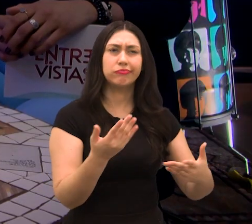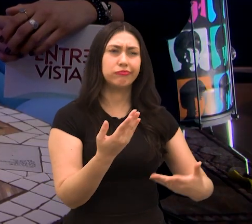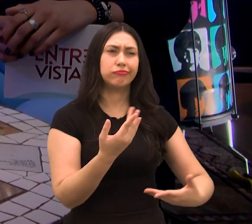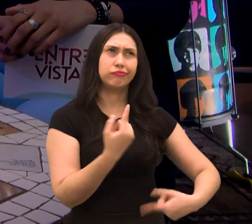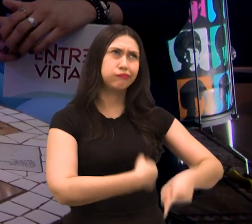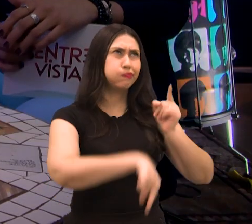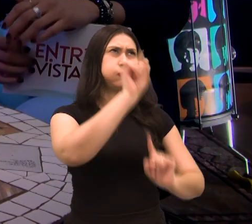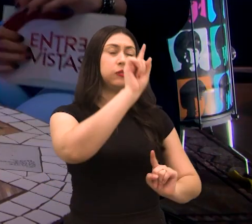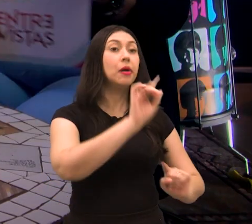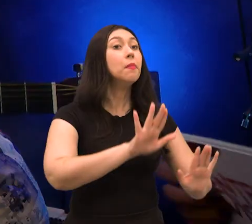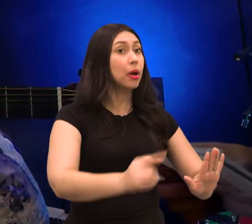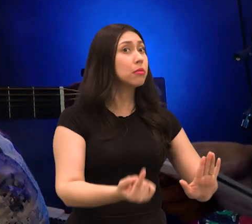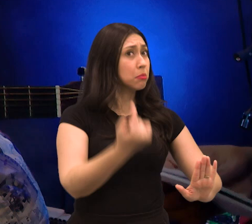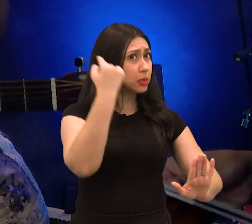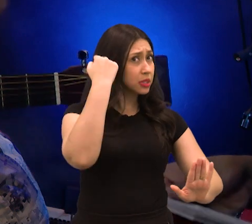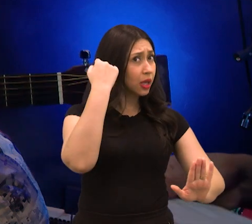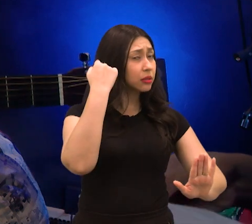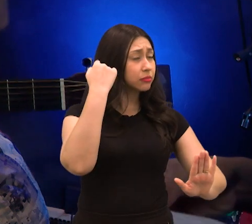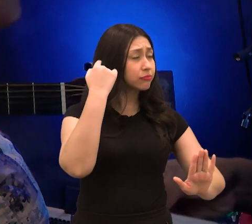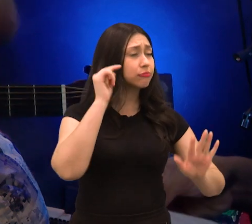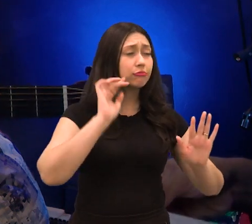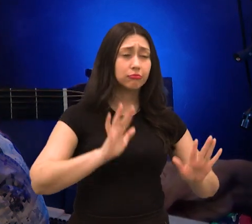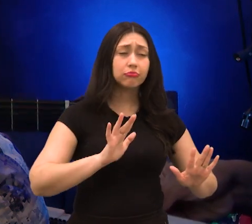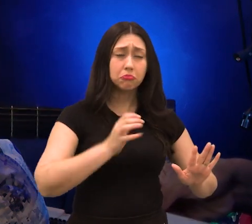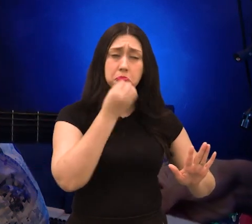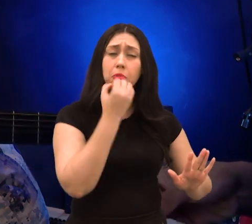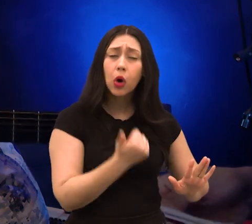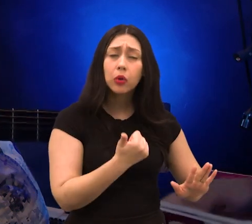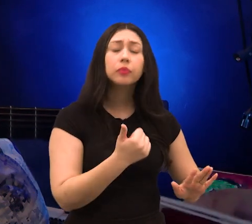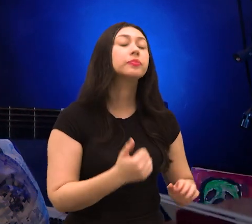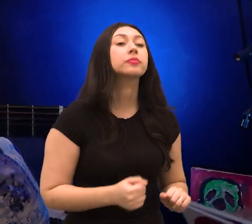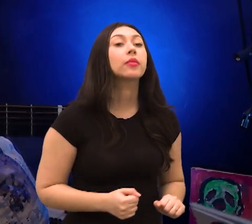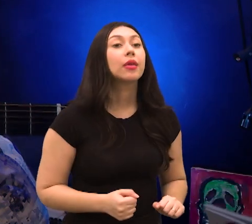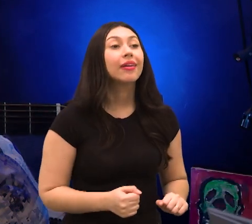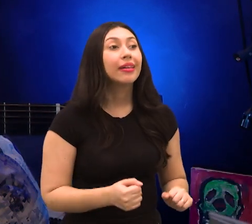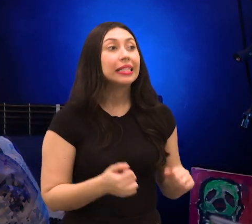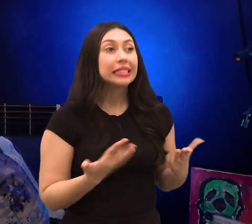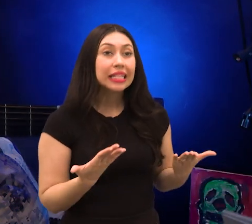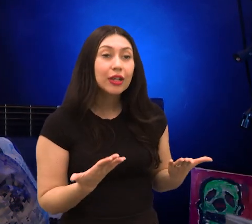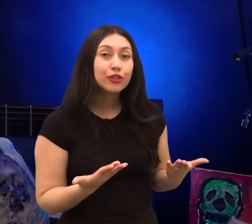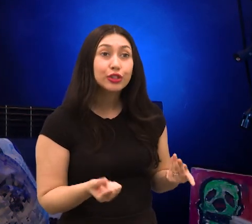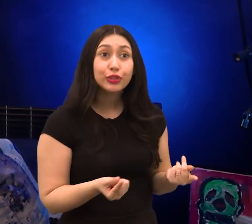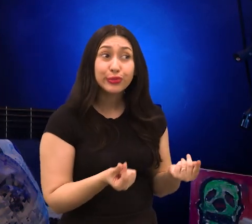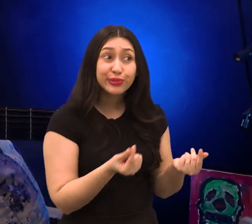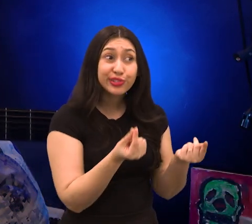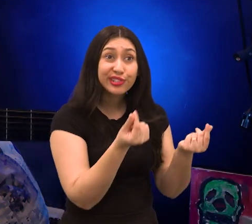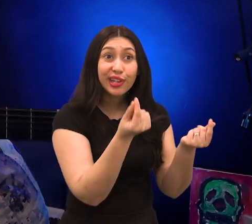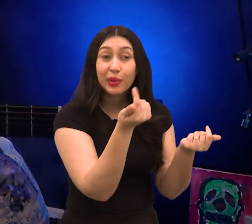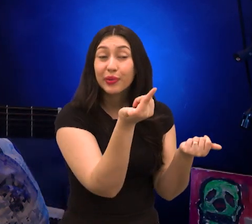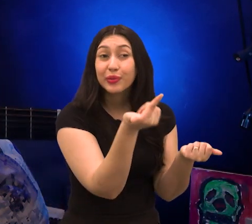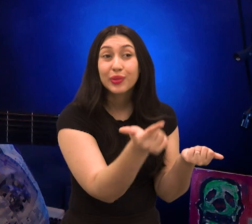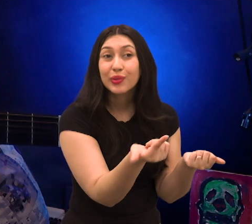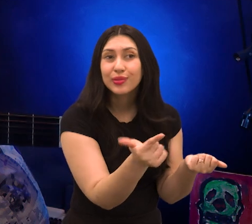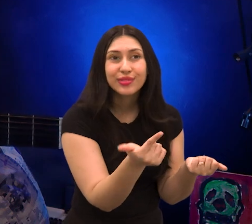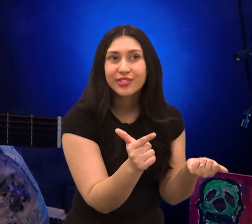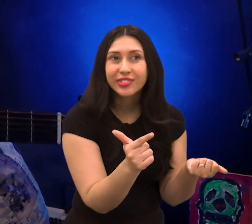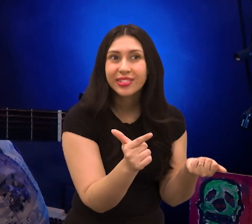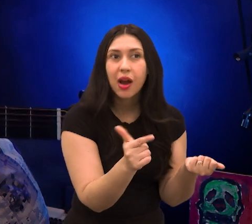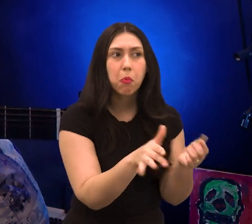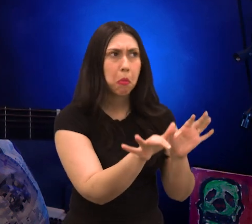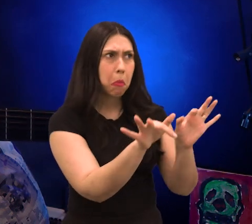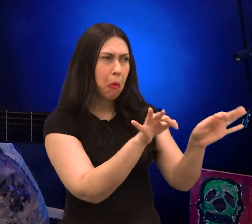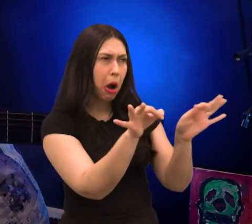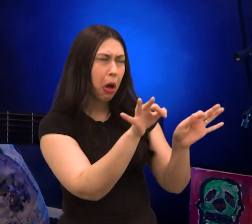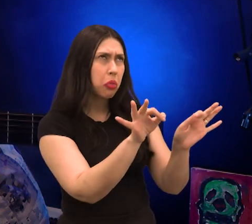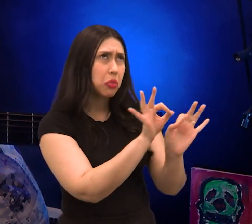infinito o negócio. Só que já era mais moderno do que era antiga. Então, assim, eu não tinha muito recurso, nem financeiro,